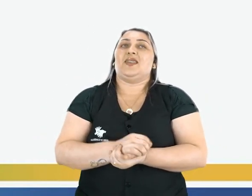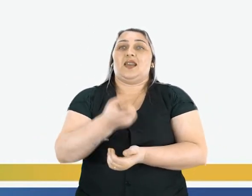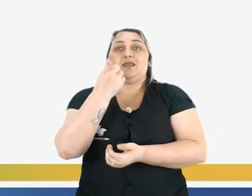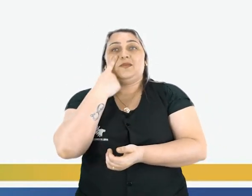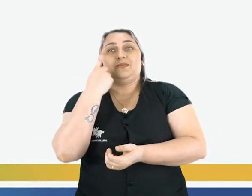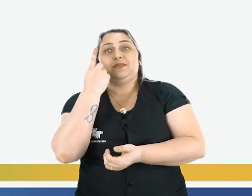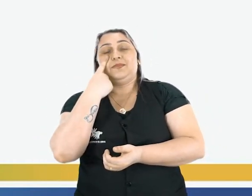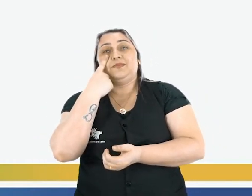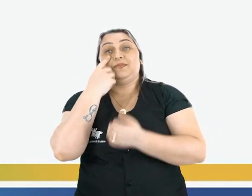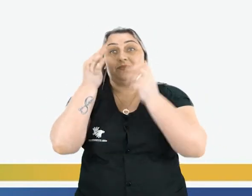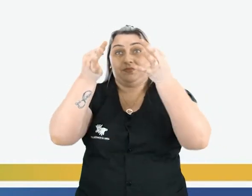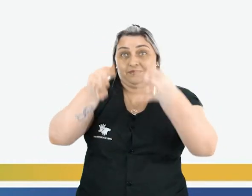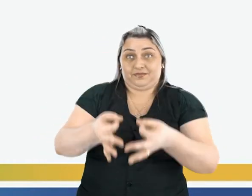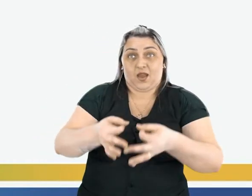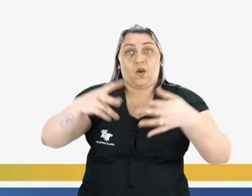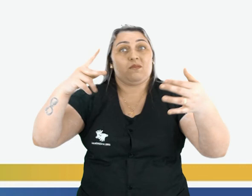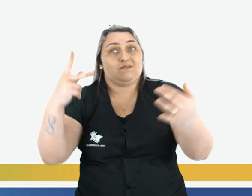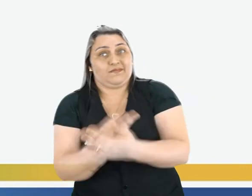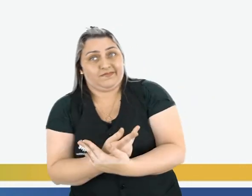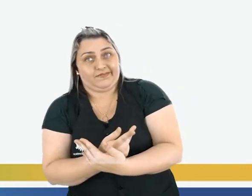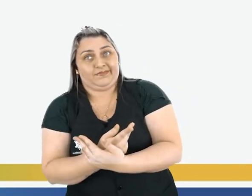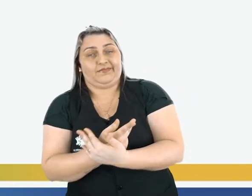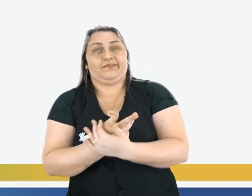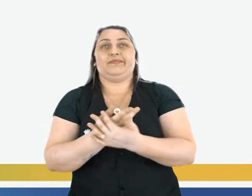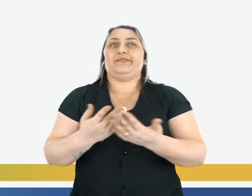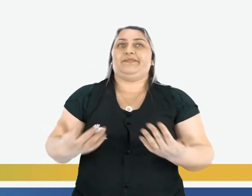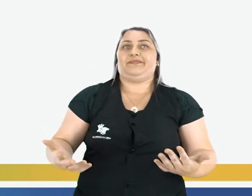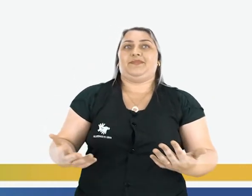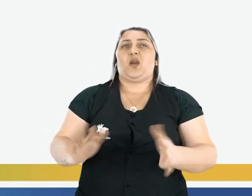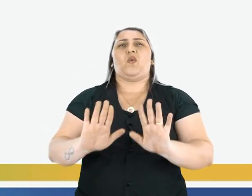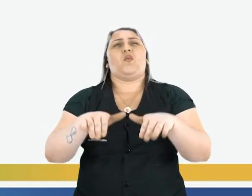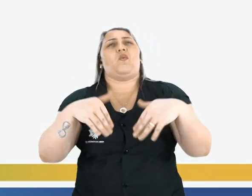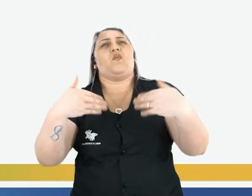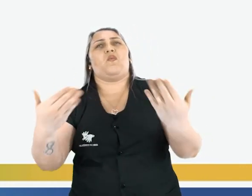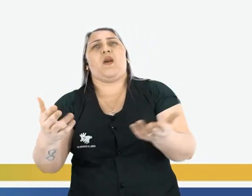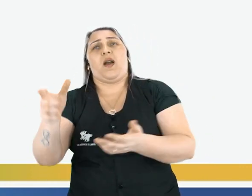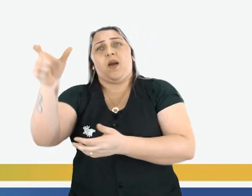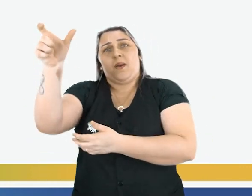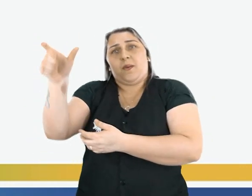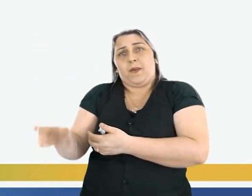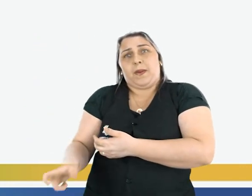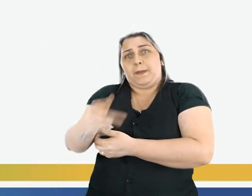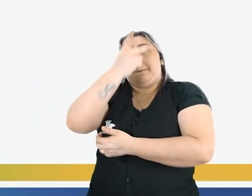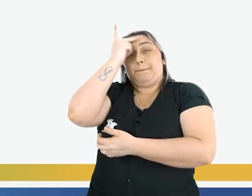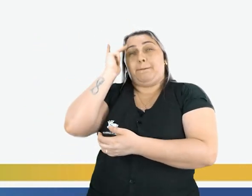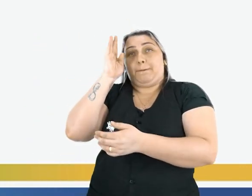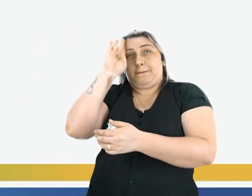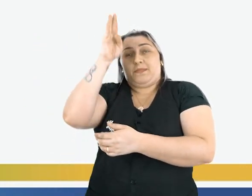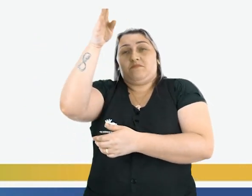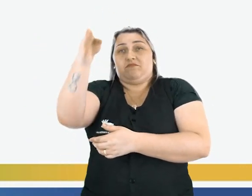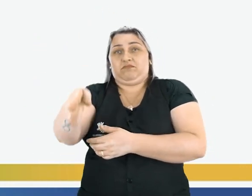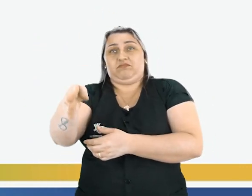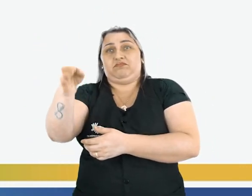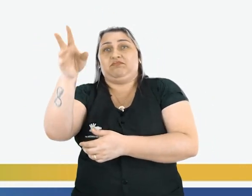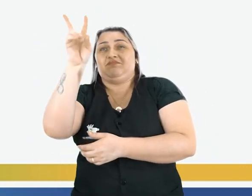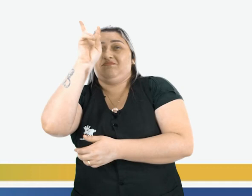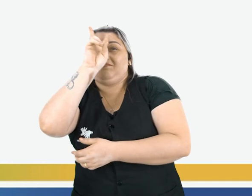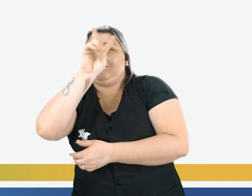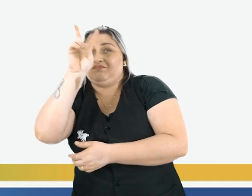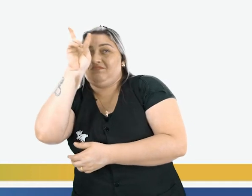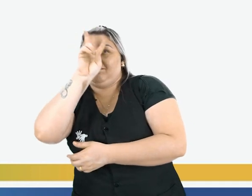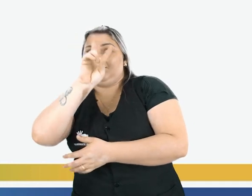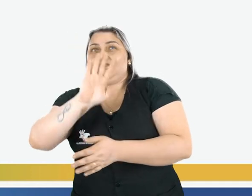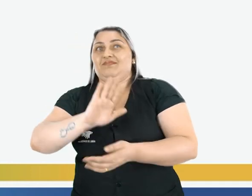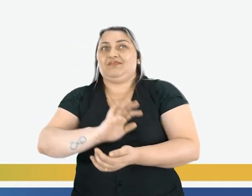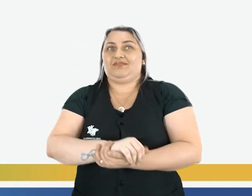ver se está certo ou errado, né? Qual era o personagem principal da